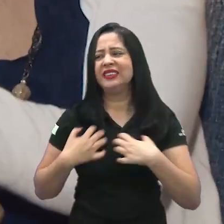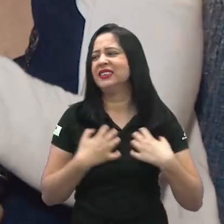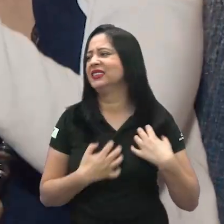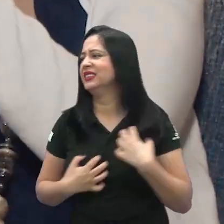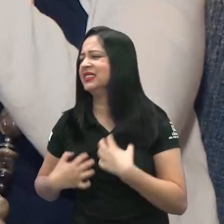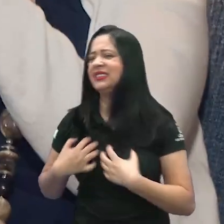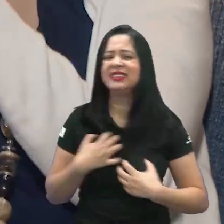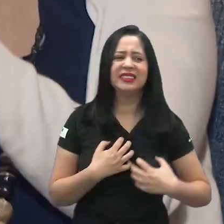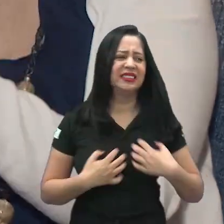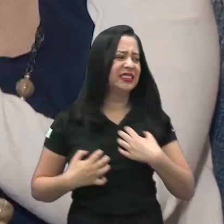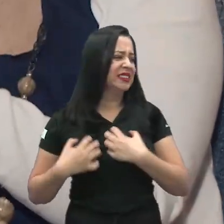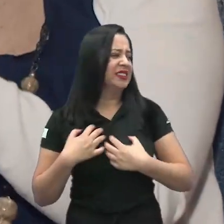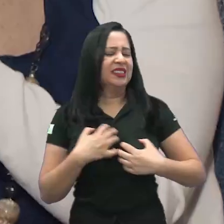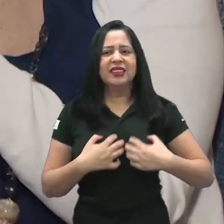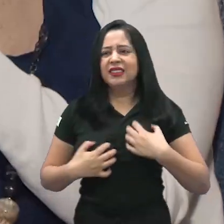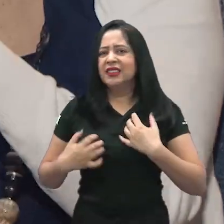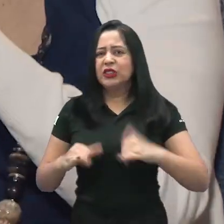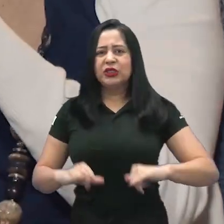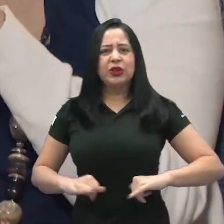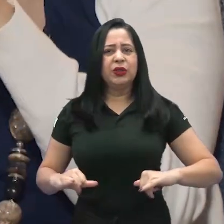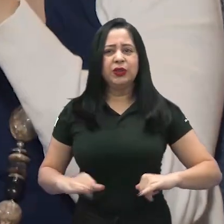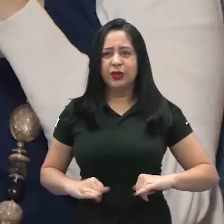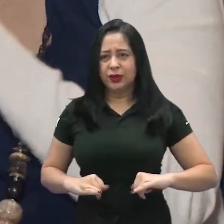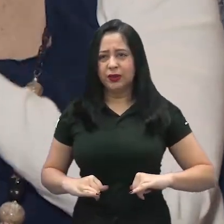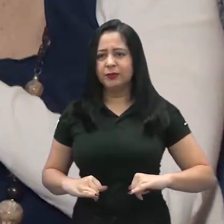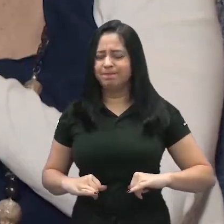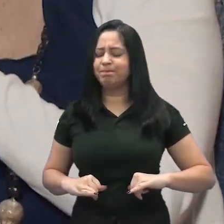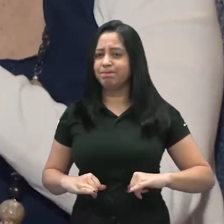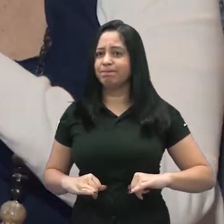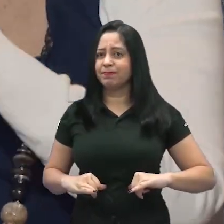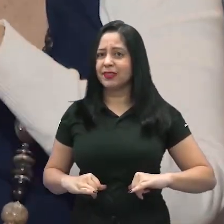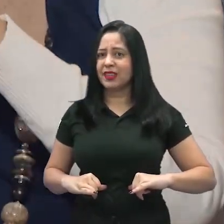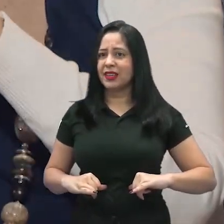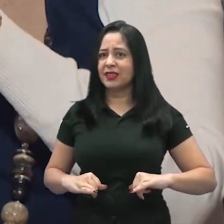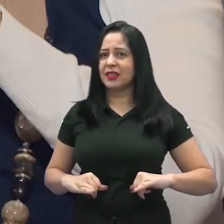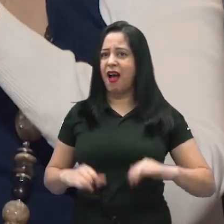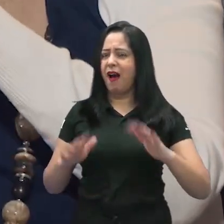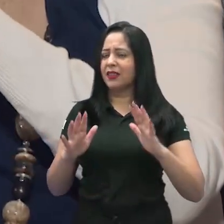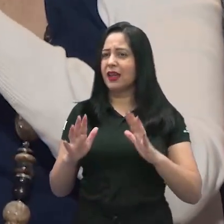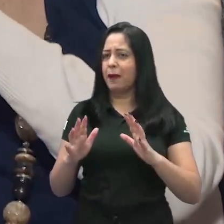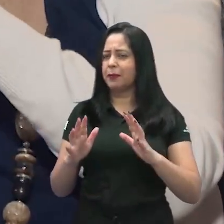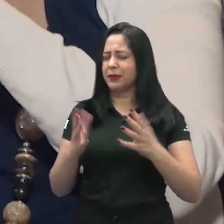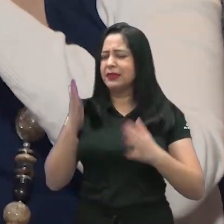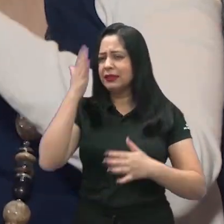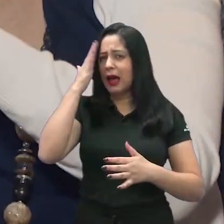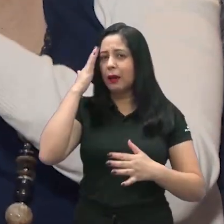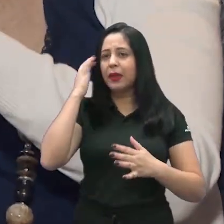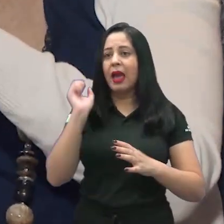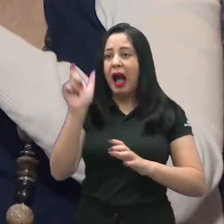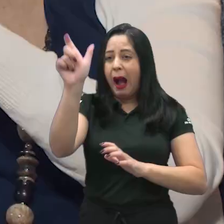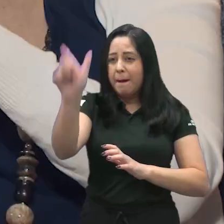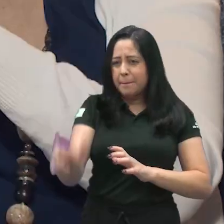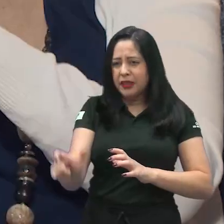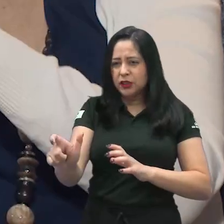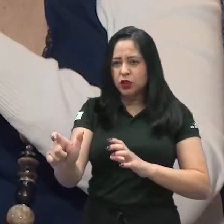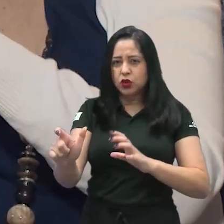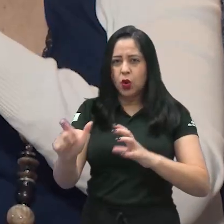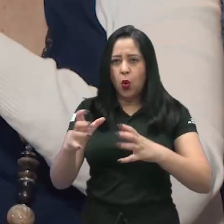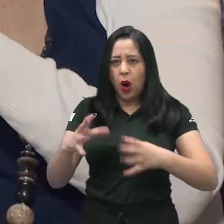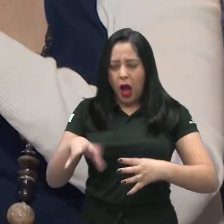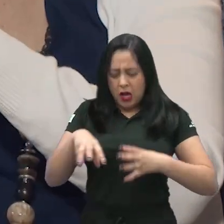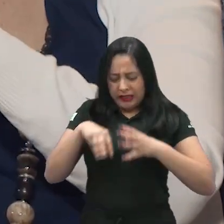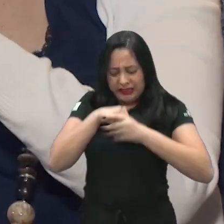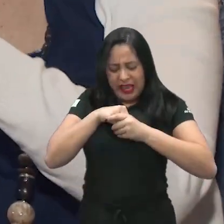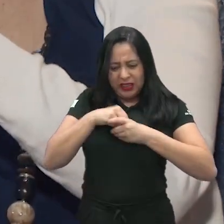presa no núcleo da dor. A gente vai voltar nessa palavra, nessa expressão algumas vezes. Quando a pessoa se prende no núcleo da